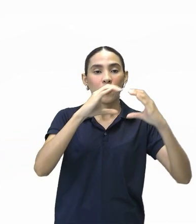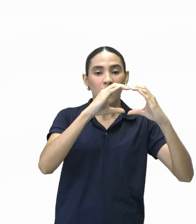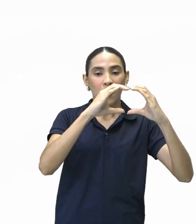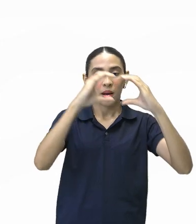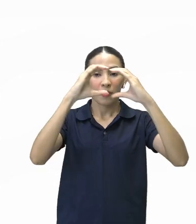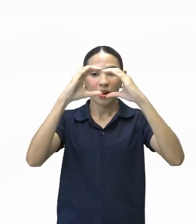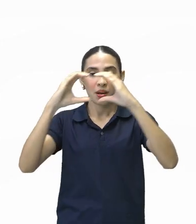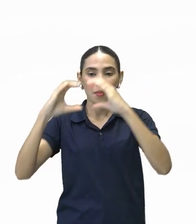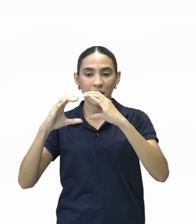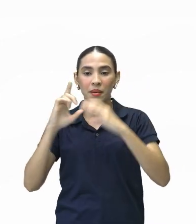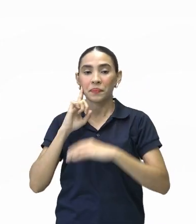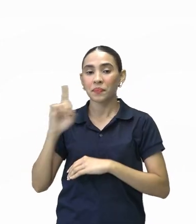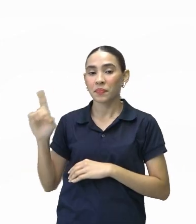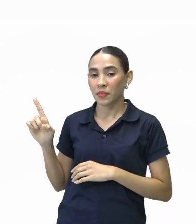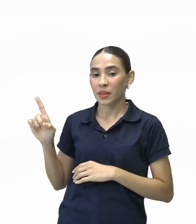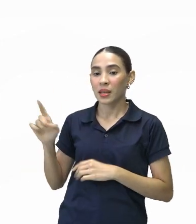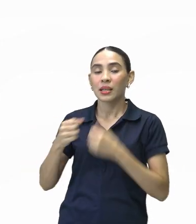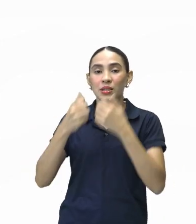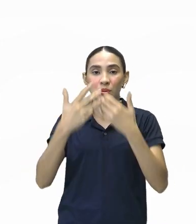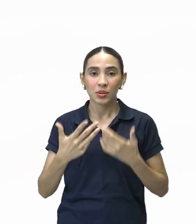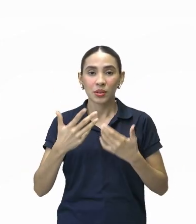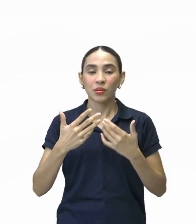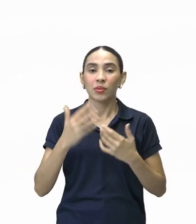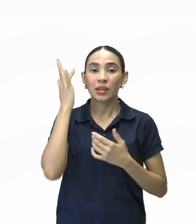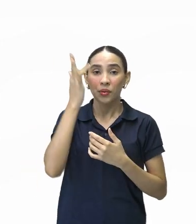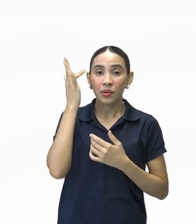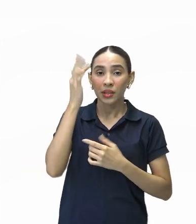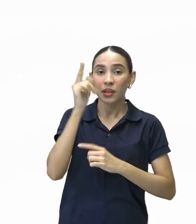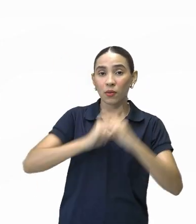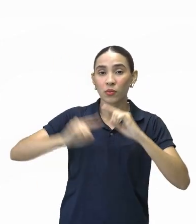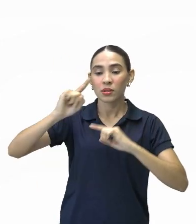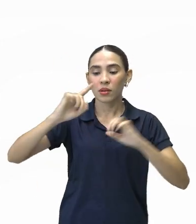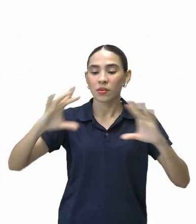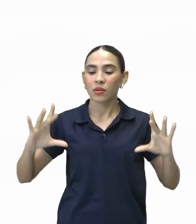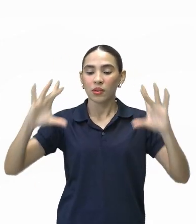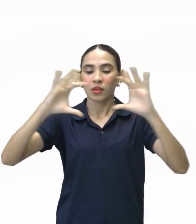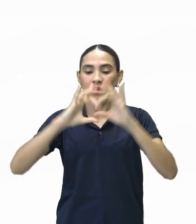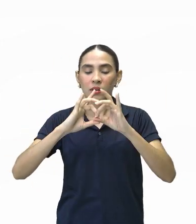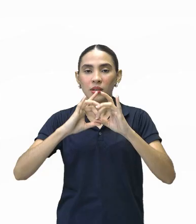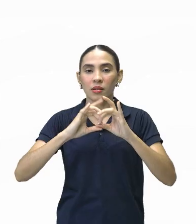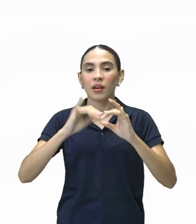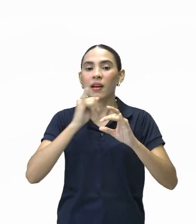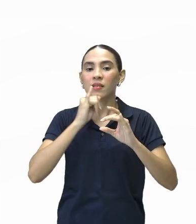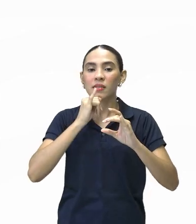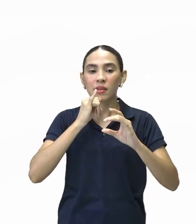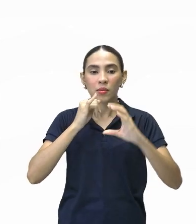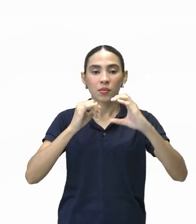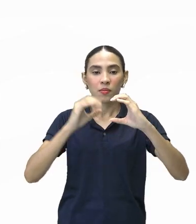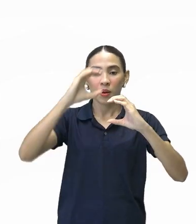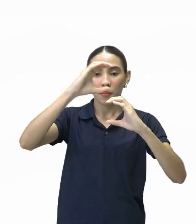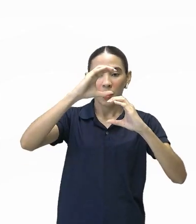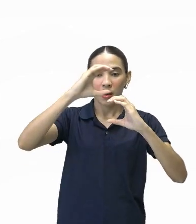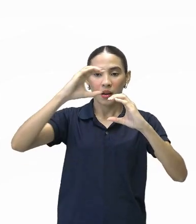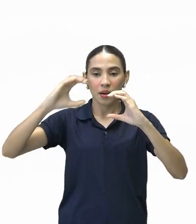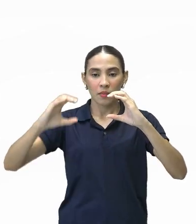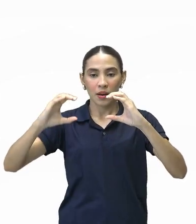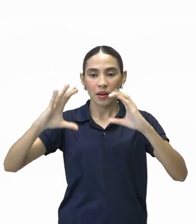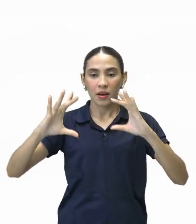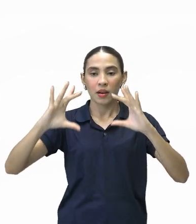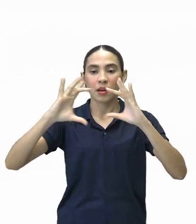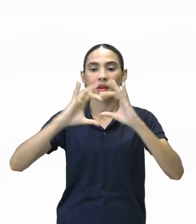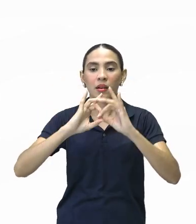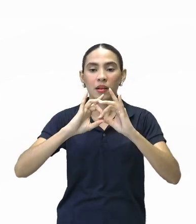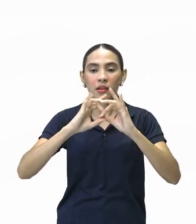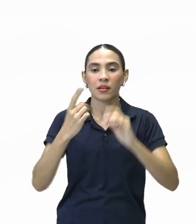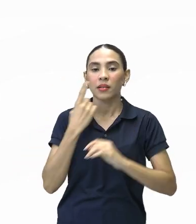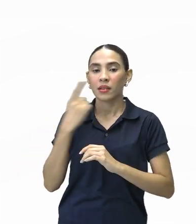correntes, que explicam a teoria evolutiva, unidas, temos aí um ponto de intersecção, surgindo aí